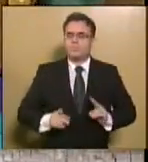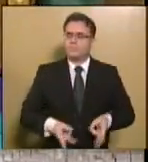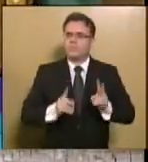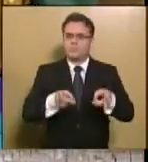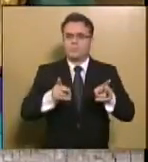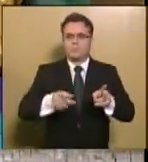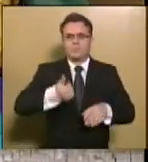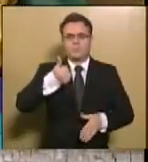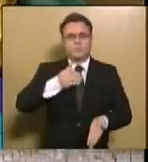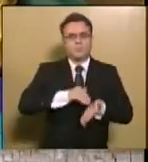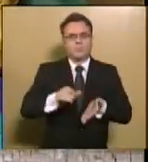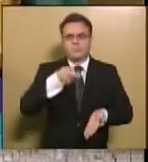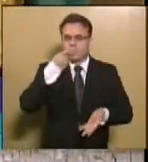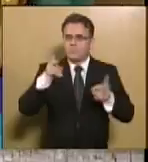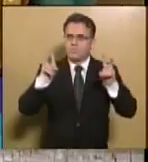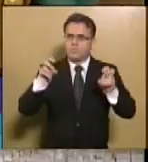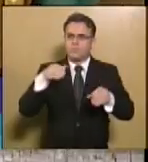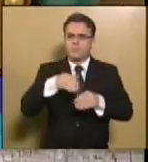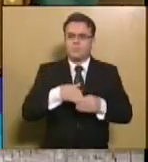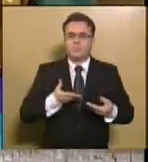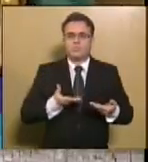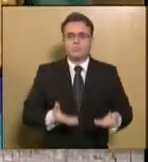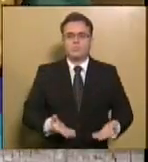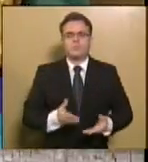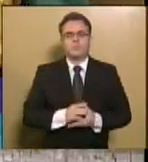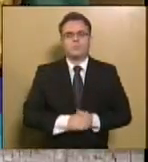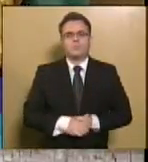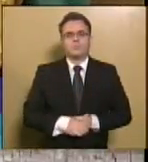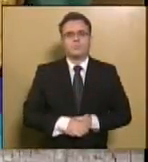o primeiro secretário procedeu à leitura das matérias.